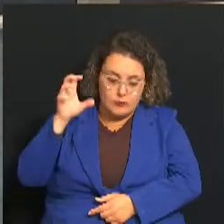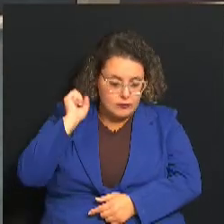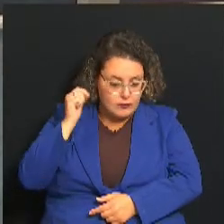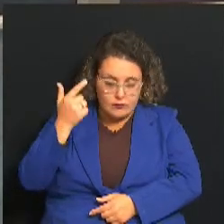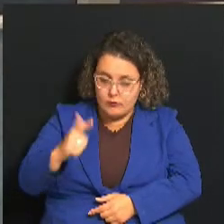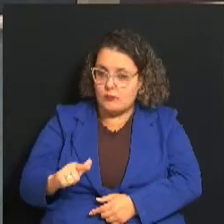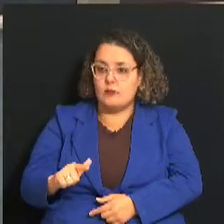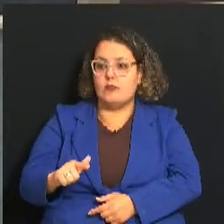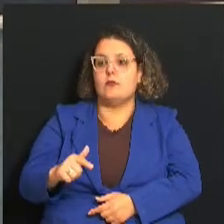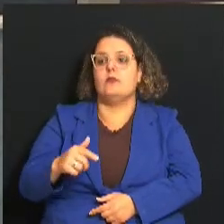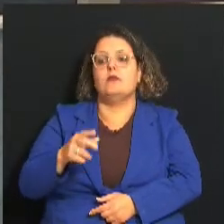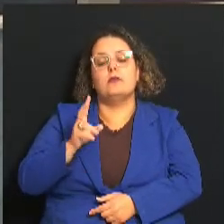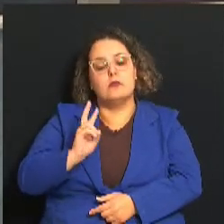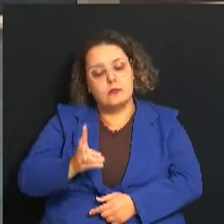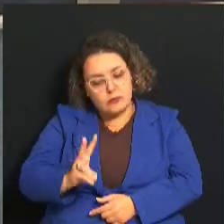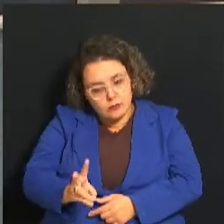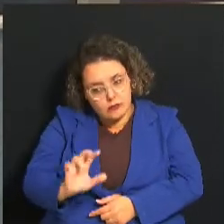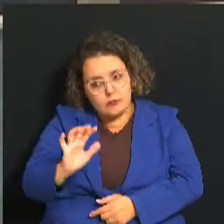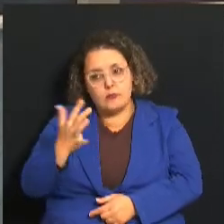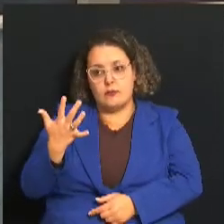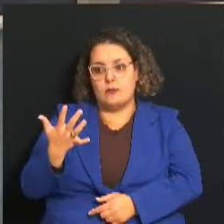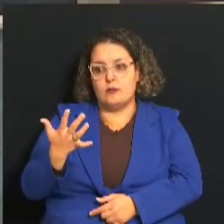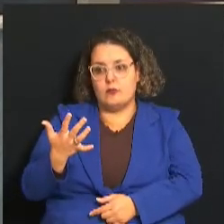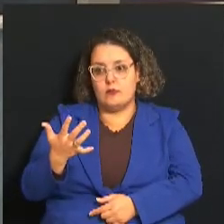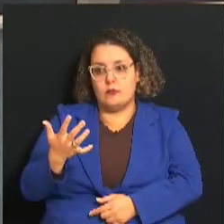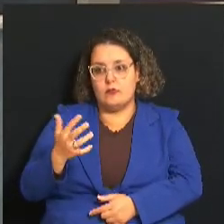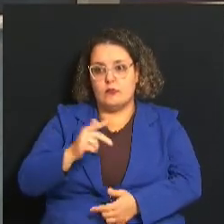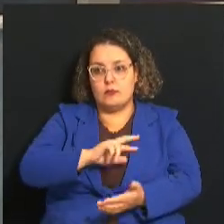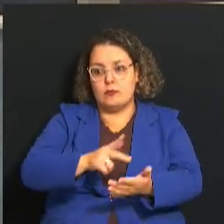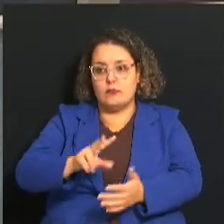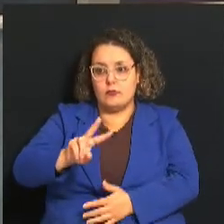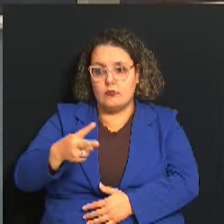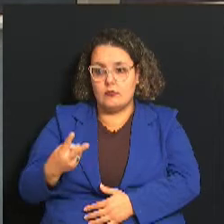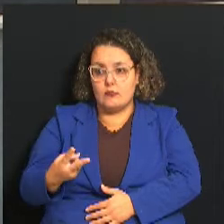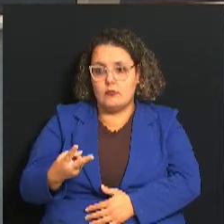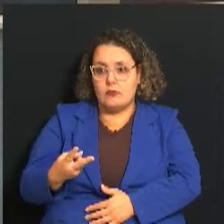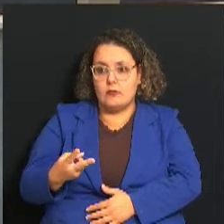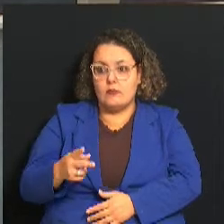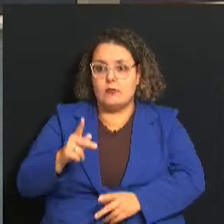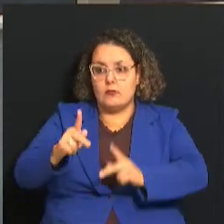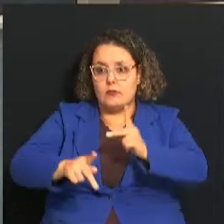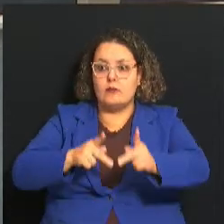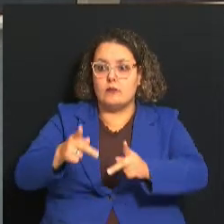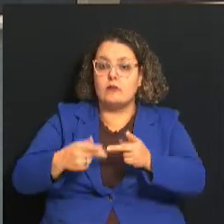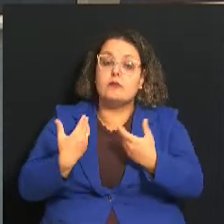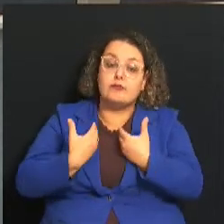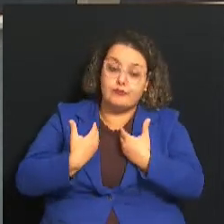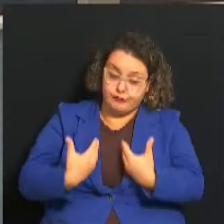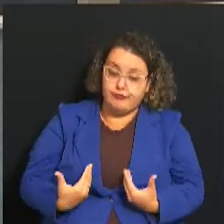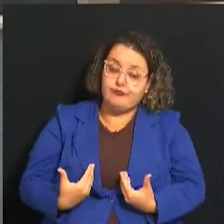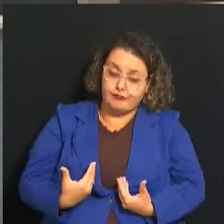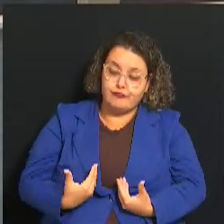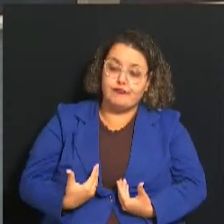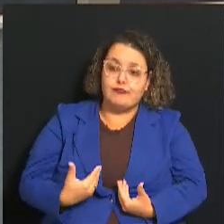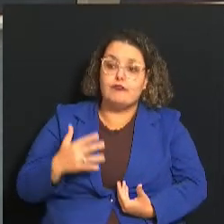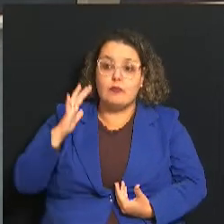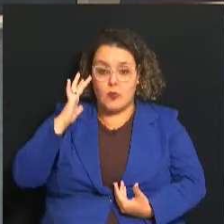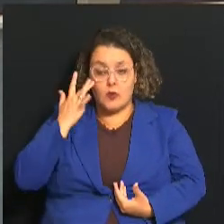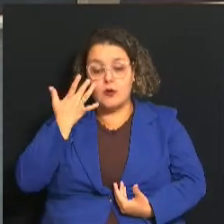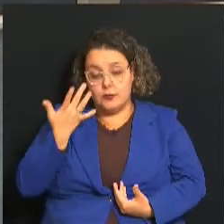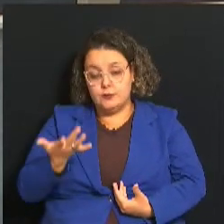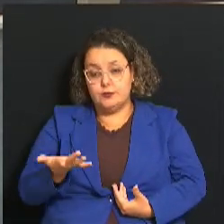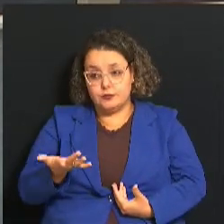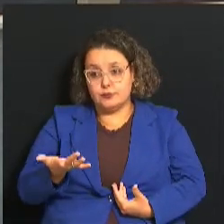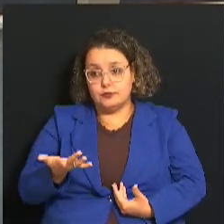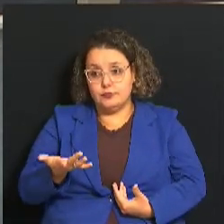tem se repetido inúmeras vezes. Então, a população acaba cansando e acaba achando realmente que vai